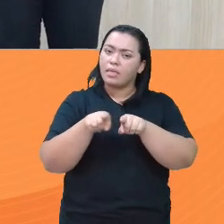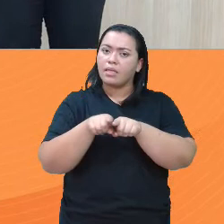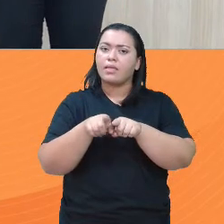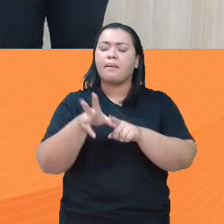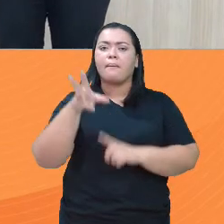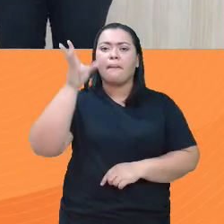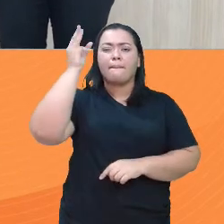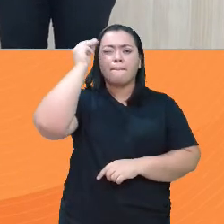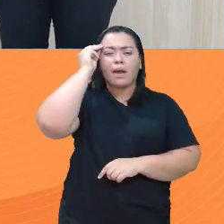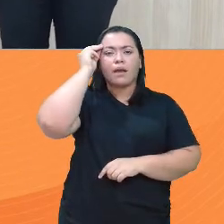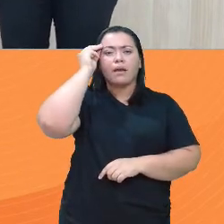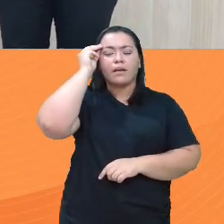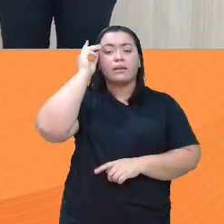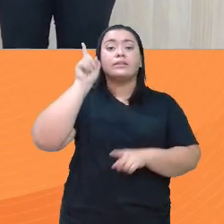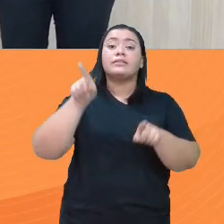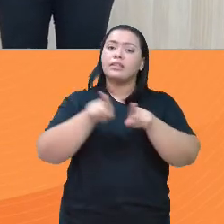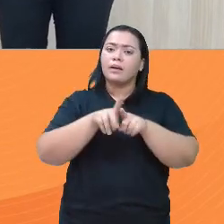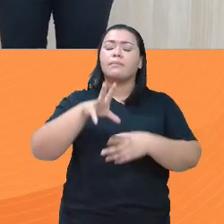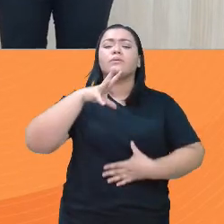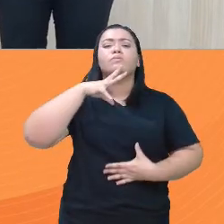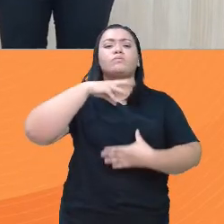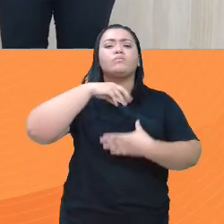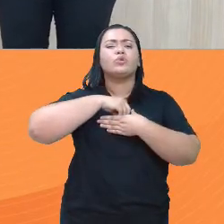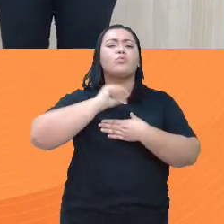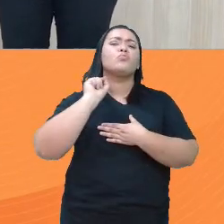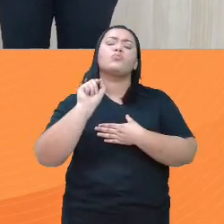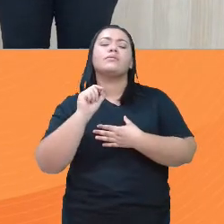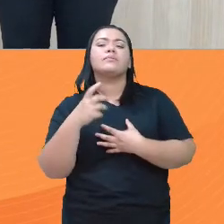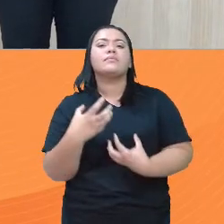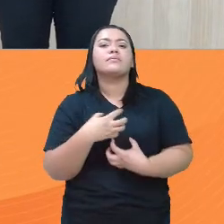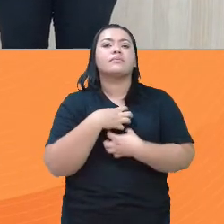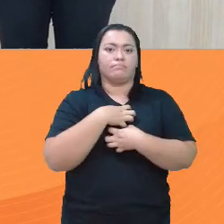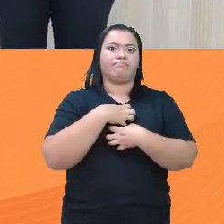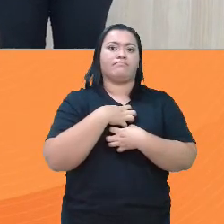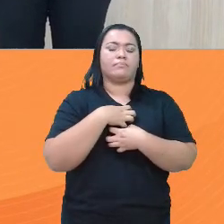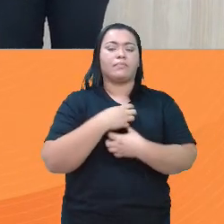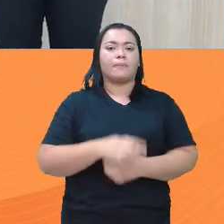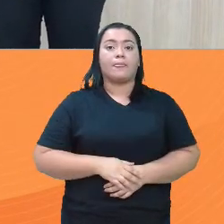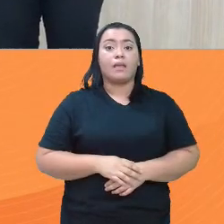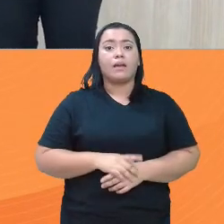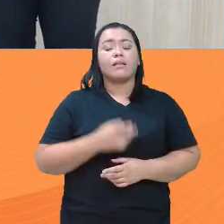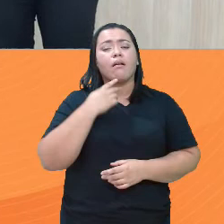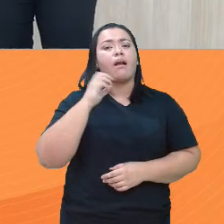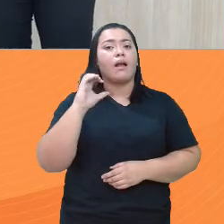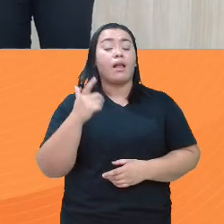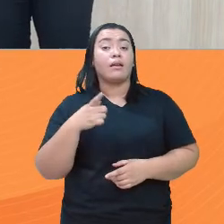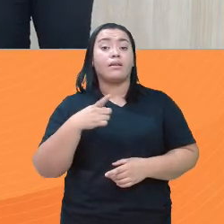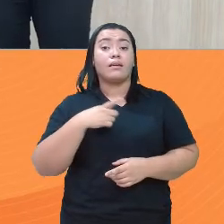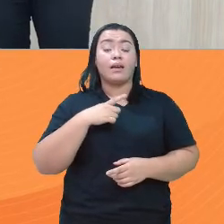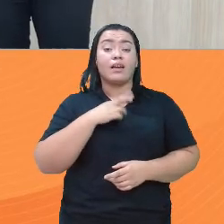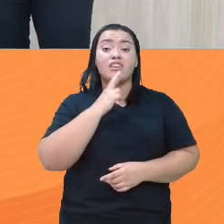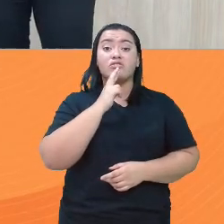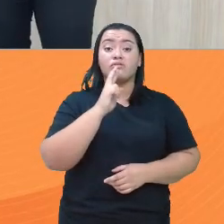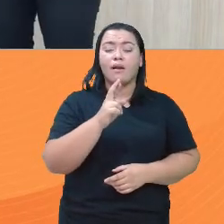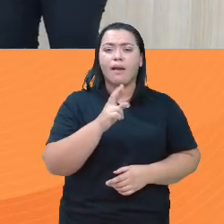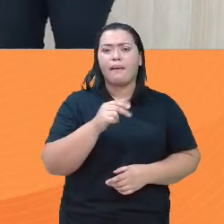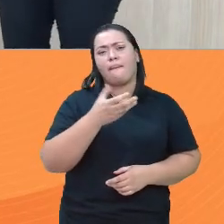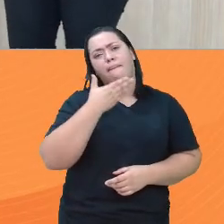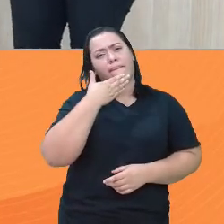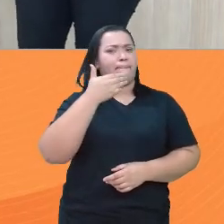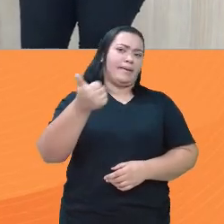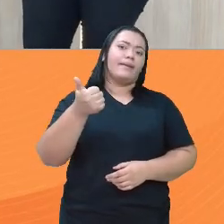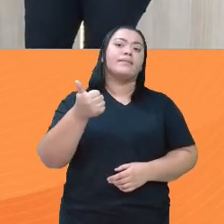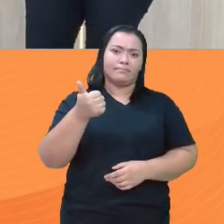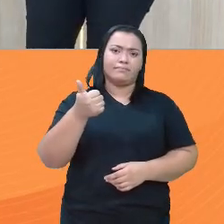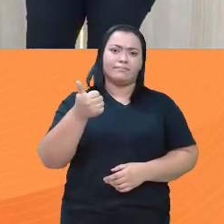positivas e ele internaliza o que sentiu. Então, obviamente que as respostas vão ser muito mais produtivas.